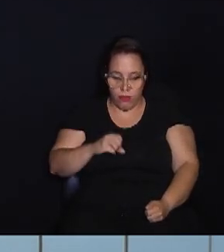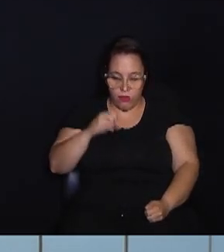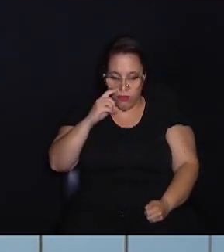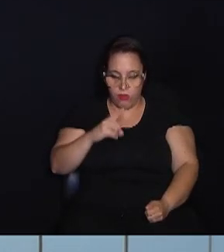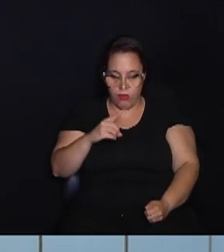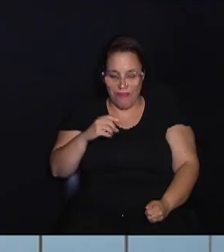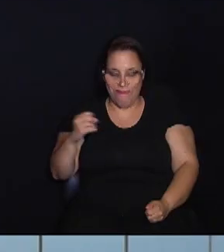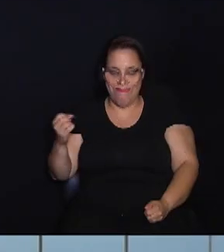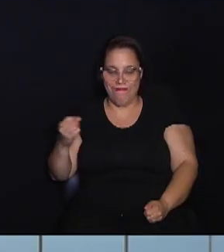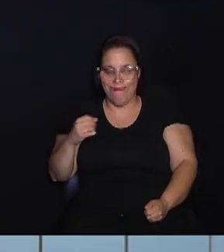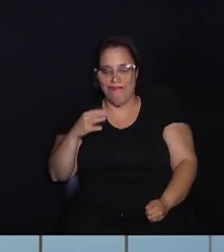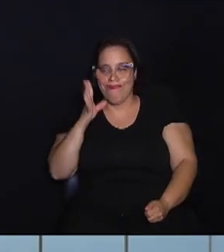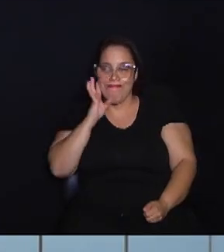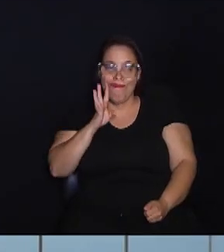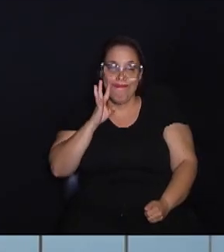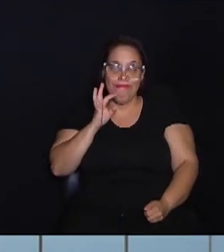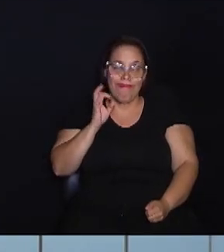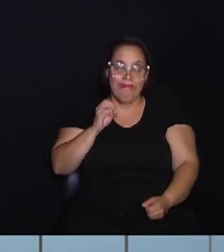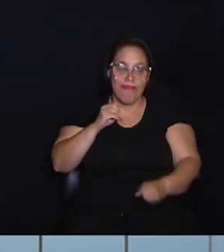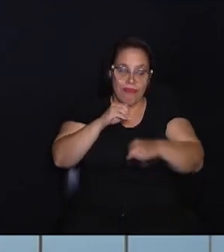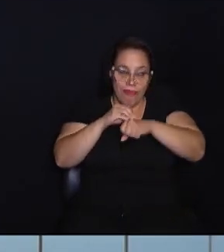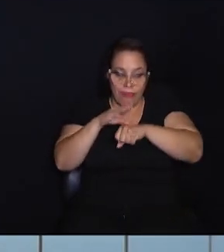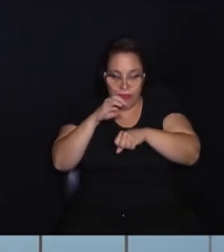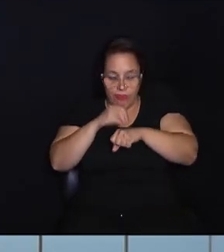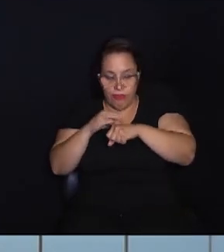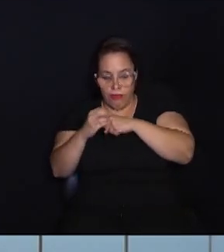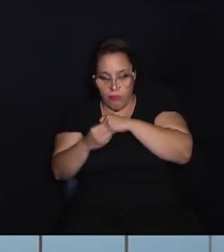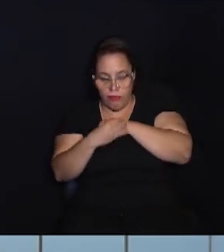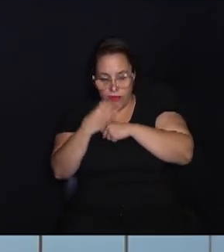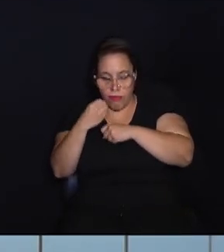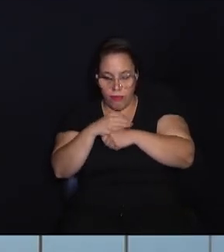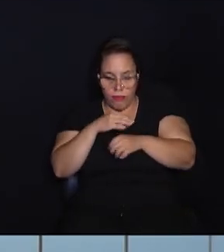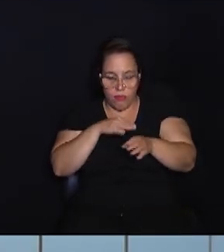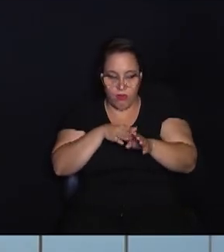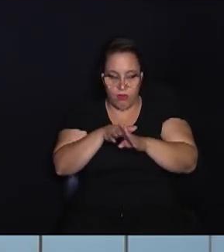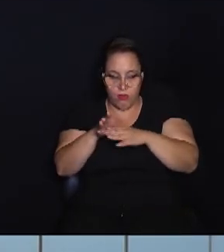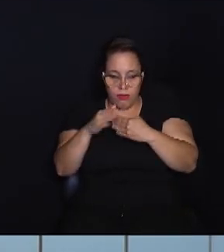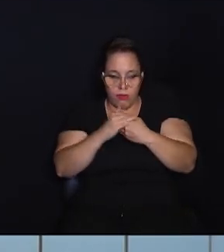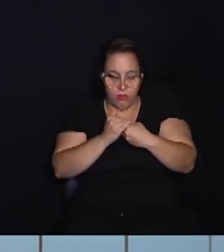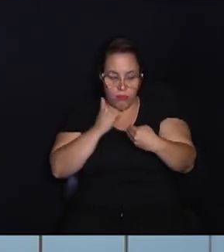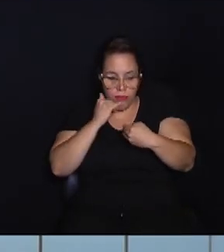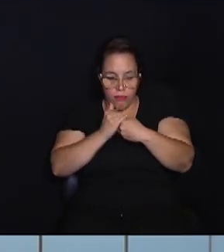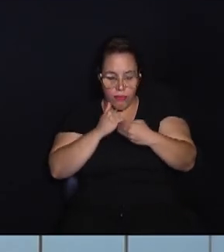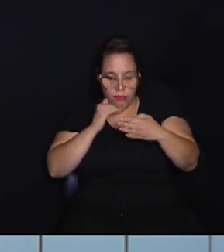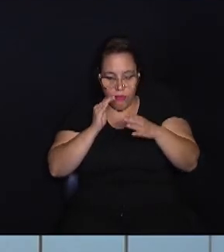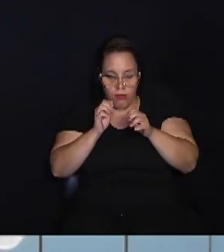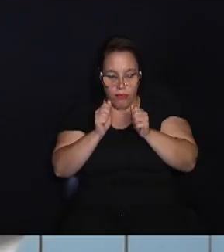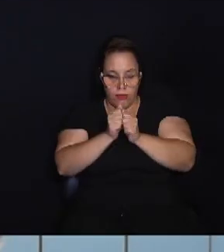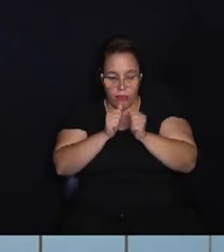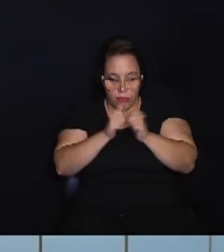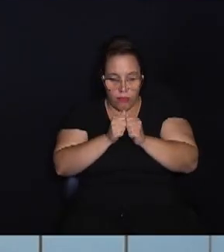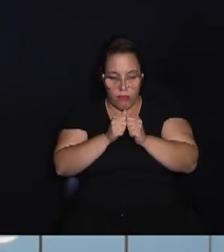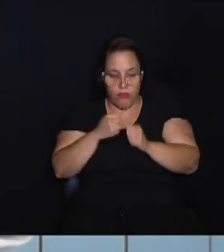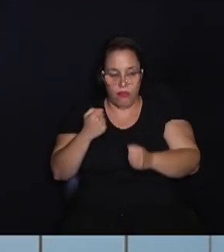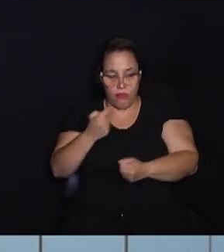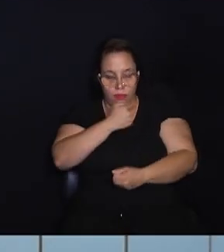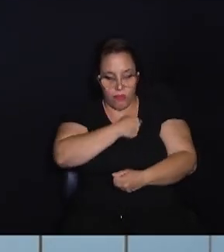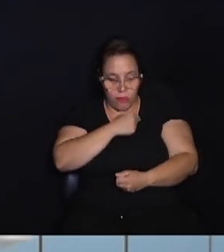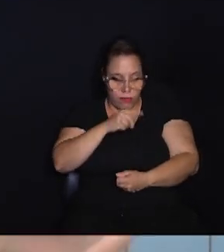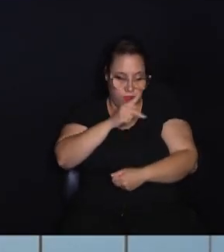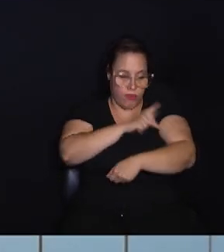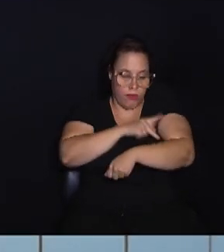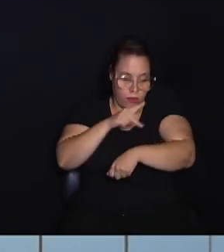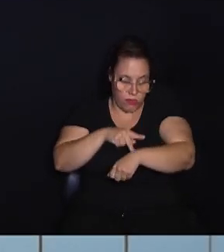ele traz dicas, informações, orientações que nos ajudam para quem seja educador,